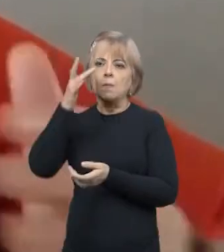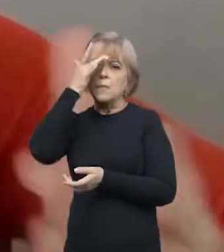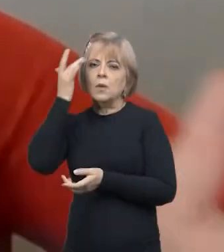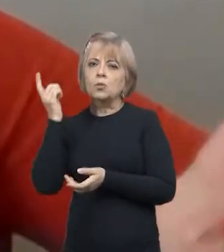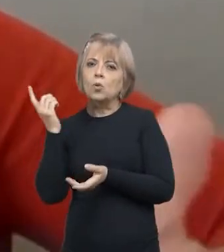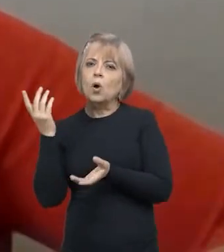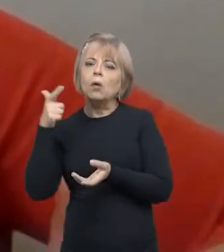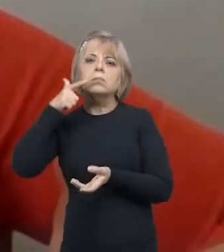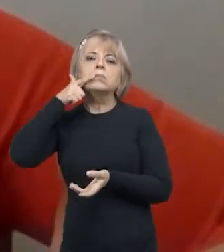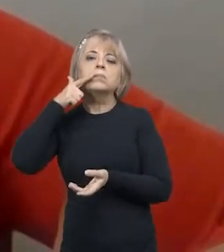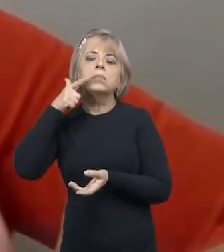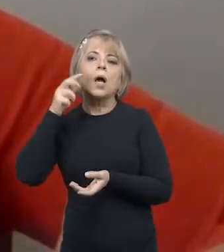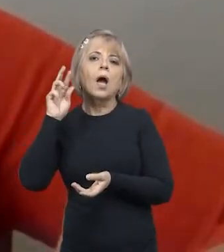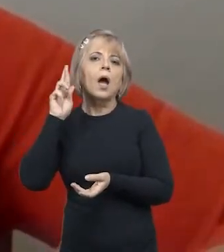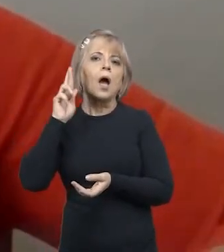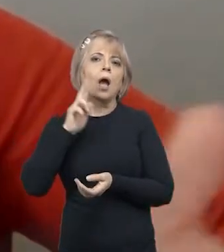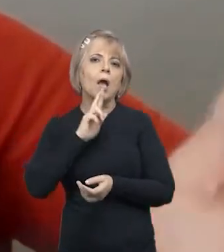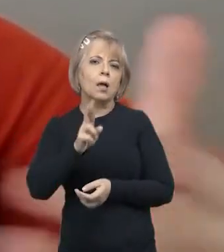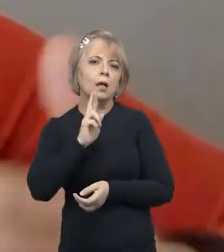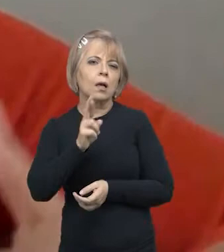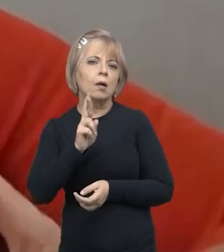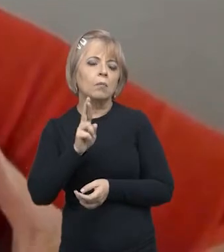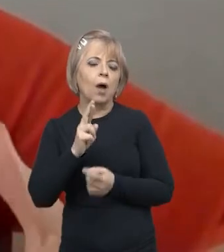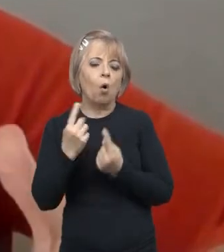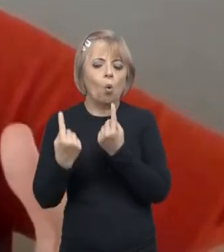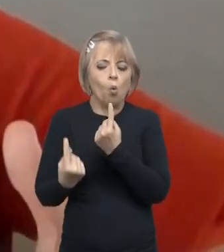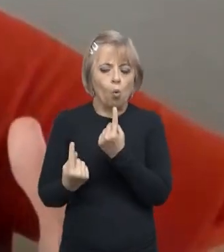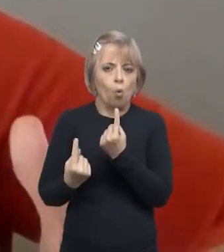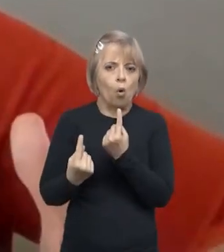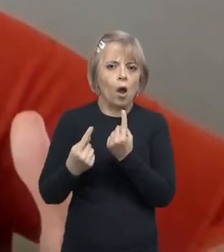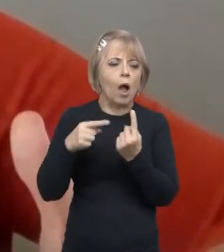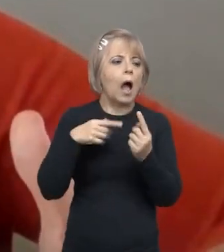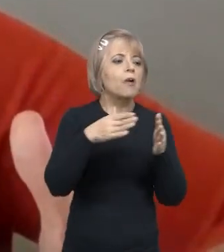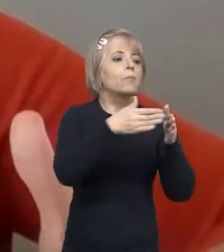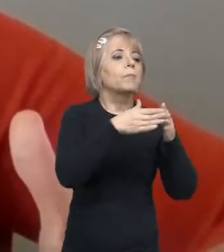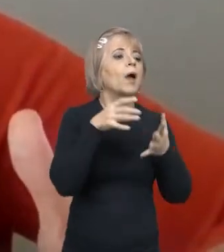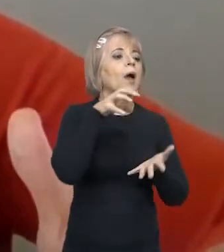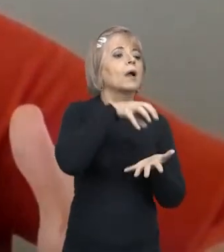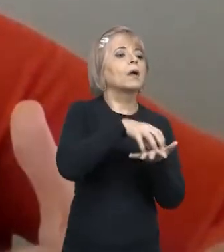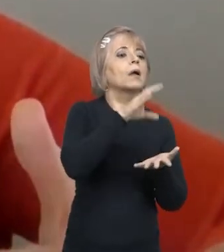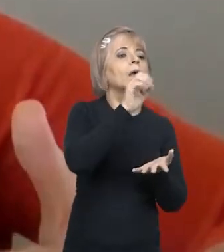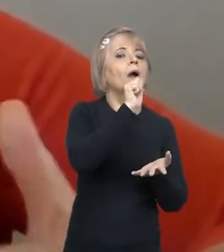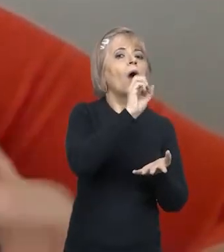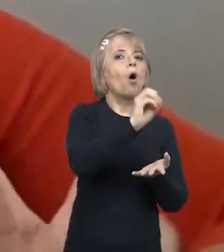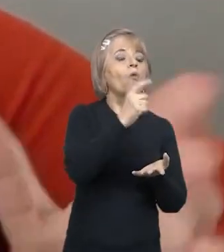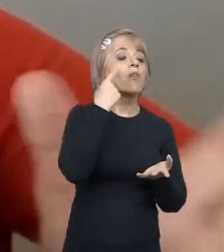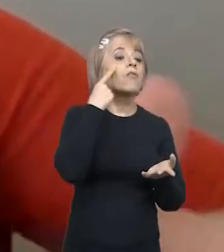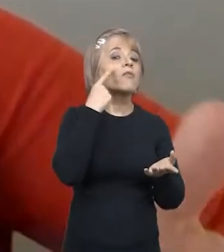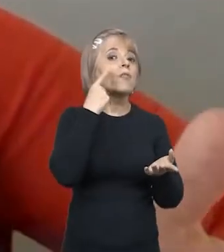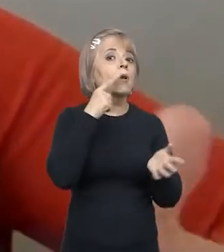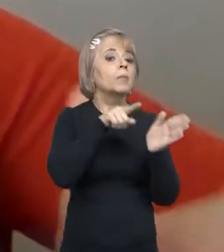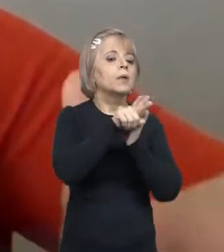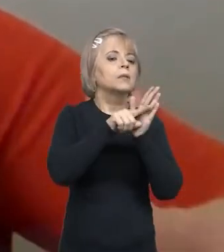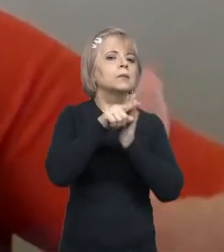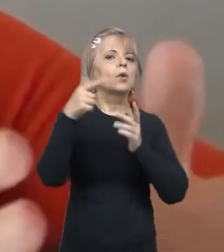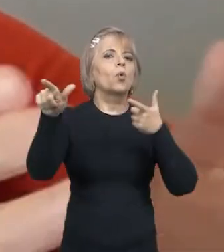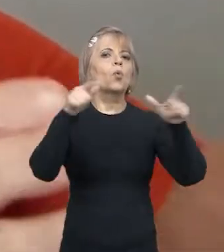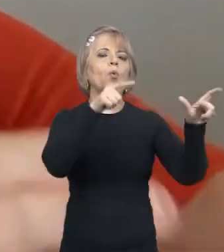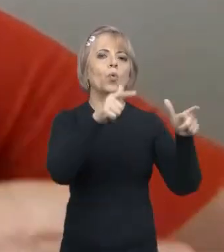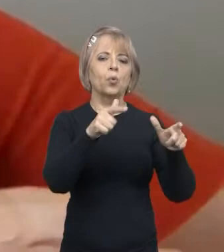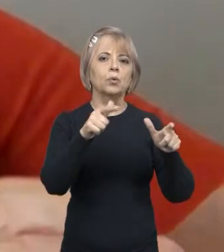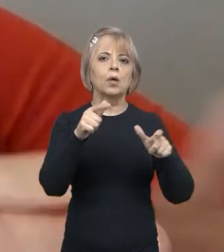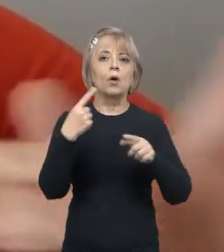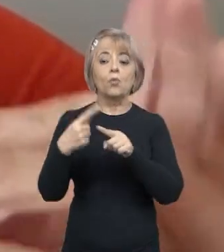reclamação aparentemente individual e ele solicita ao CAU apoio. Por quê? Porque muitas vezes nós recebemos